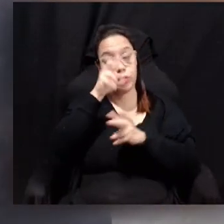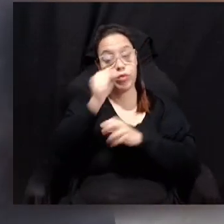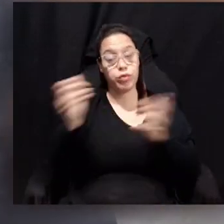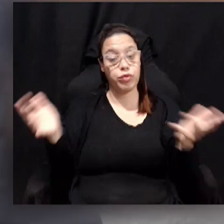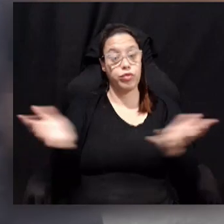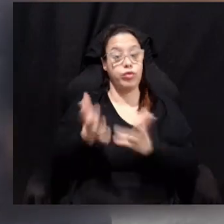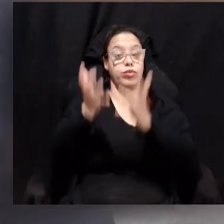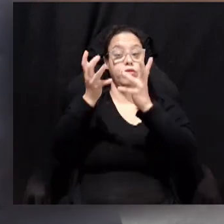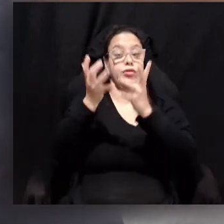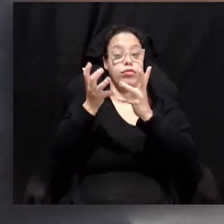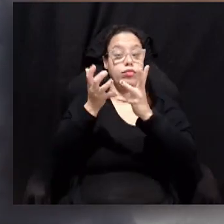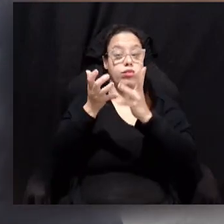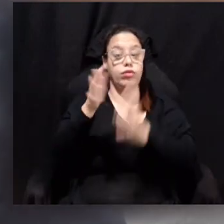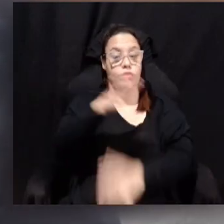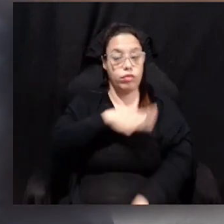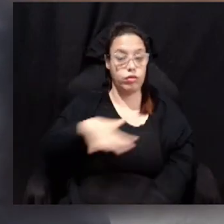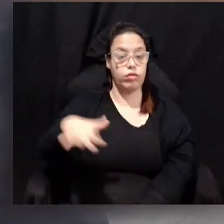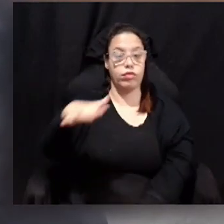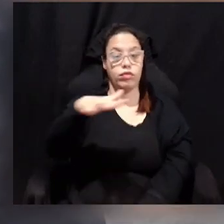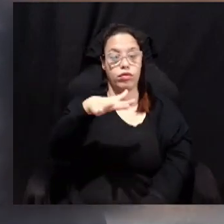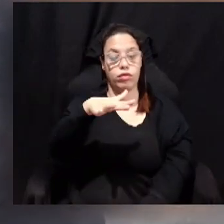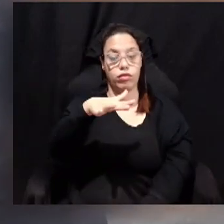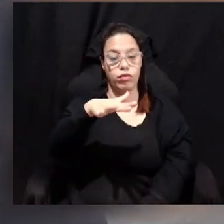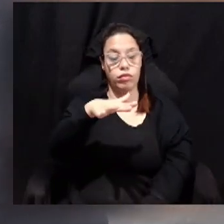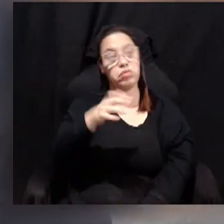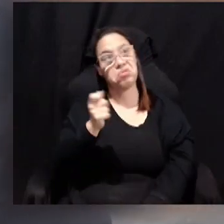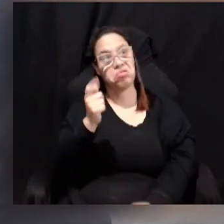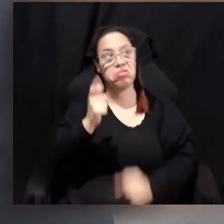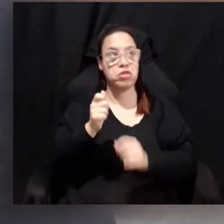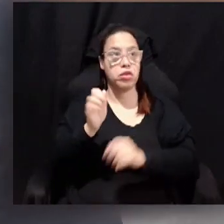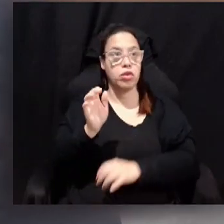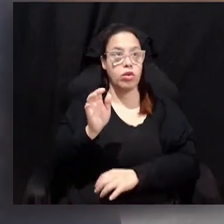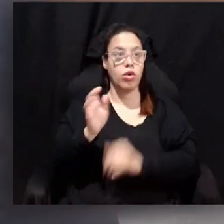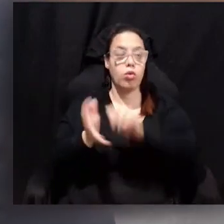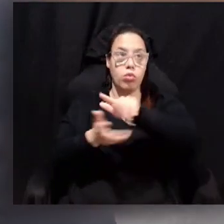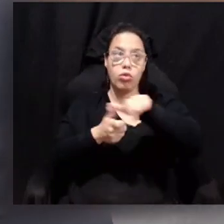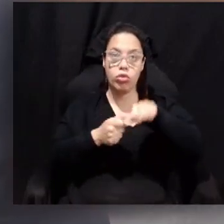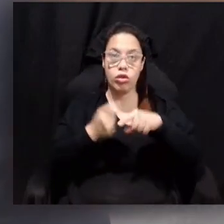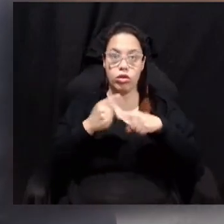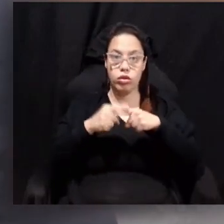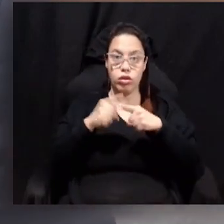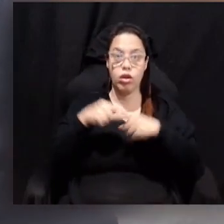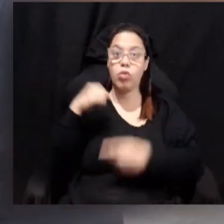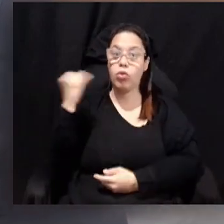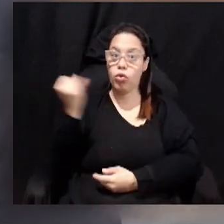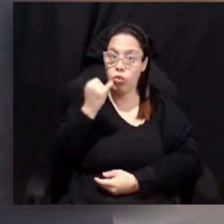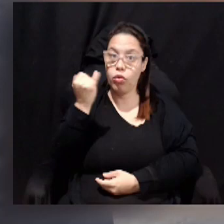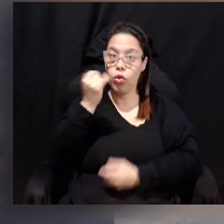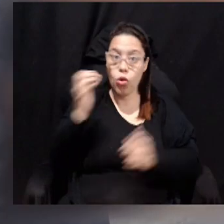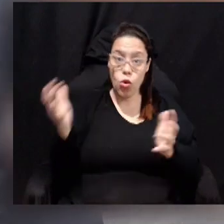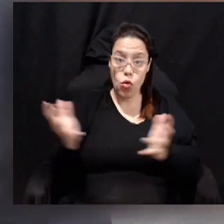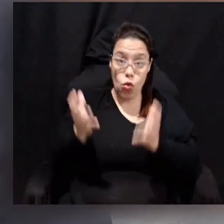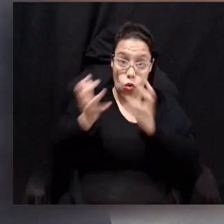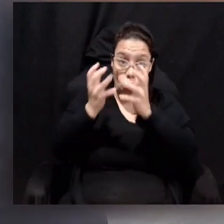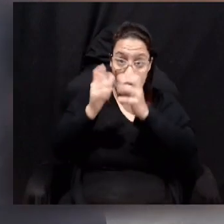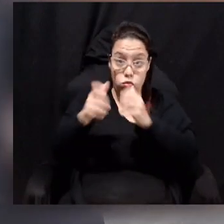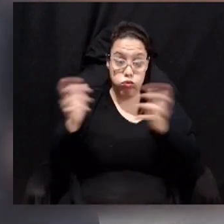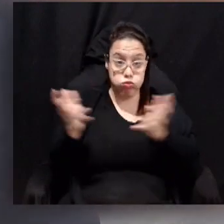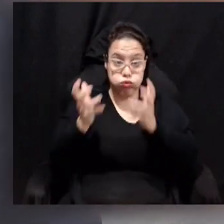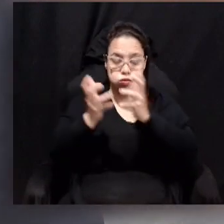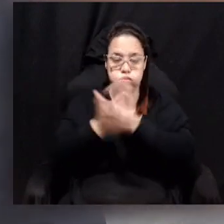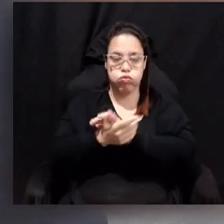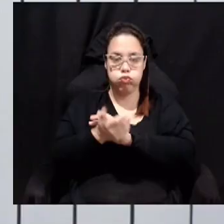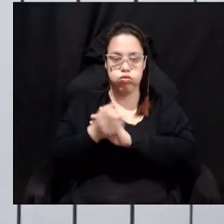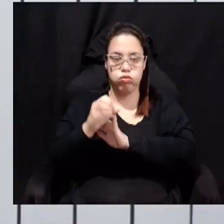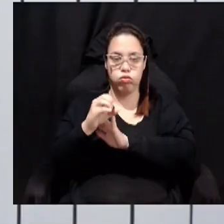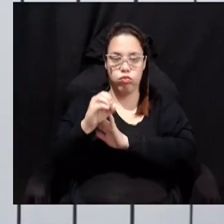no cenário, né, nacional e até mesmo mundial, por que não dizer, é muito importante que a gente fomente e acelere esse crescimento do comércio exterior aqui